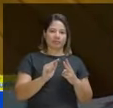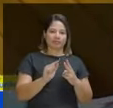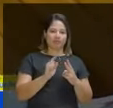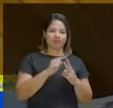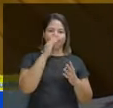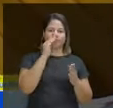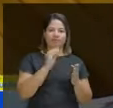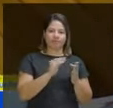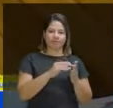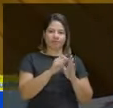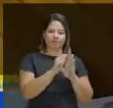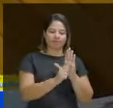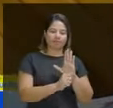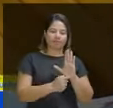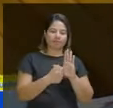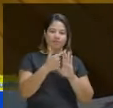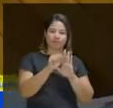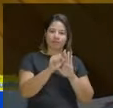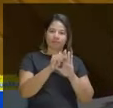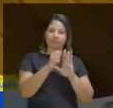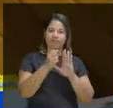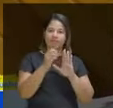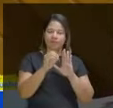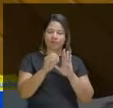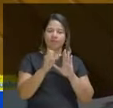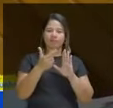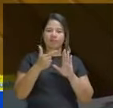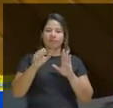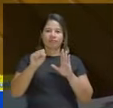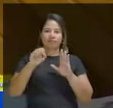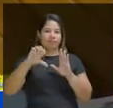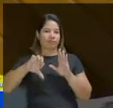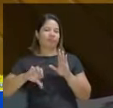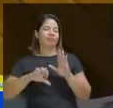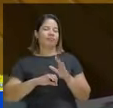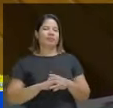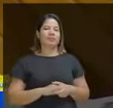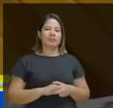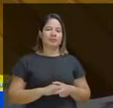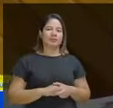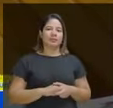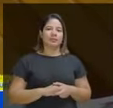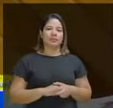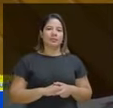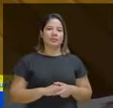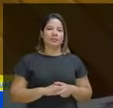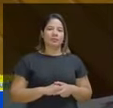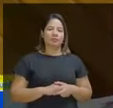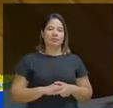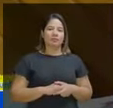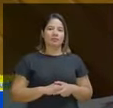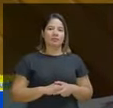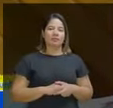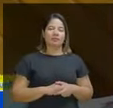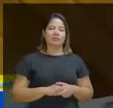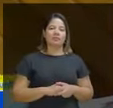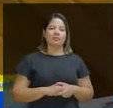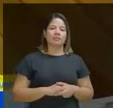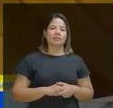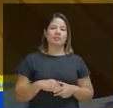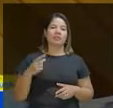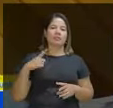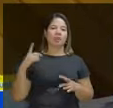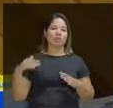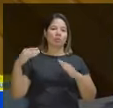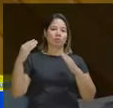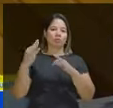artigo 280 e 299 do Código Eleitoral. O impetrante narrou em síntese que a sentença prolatada nos